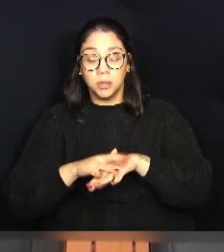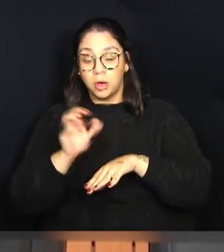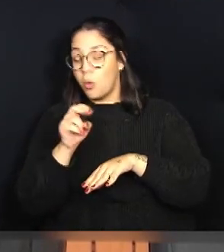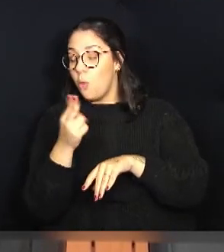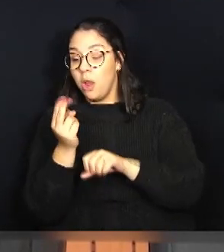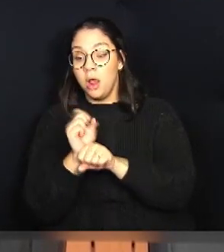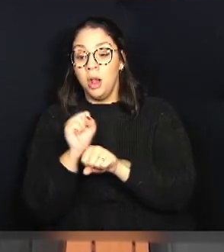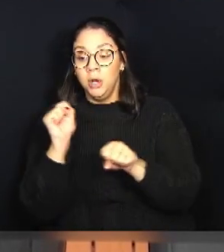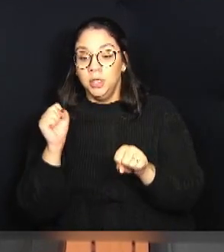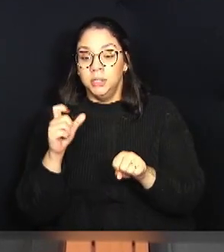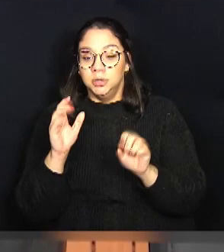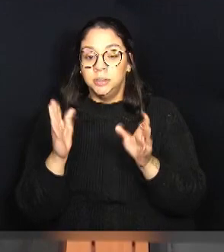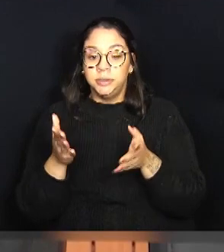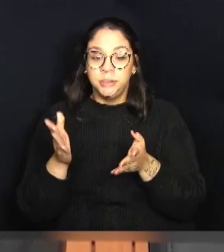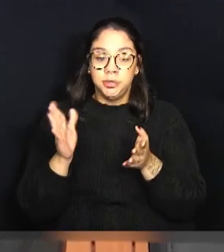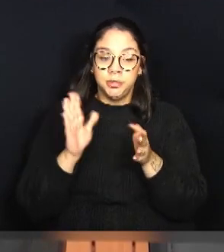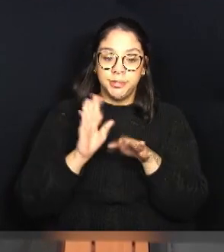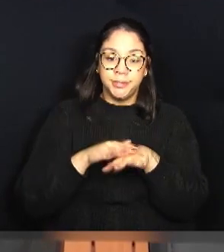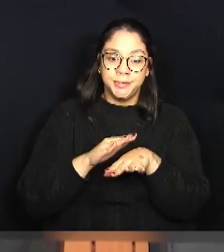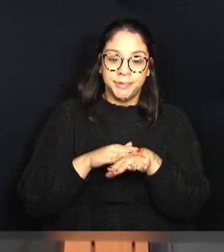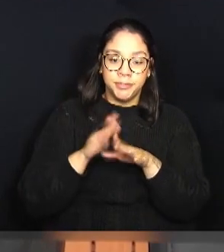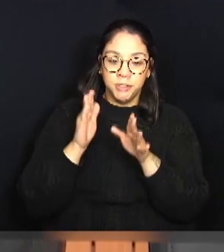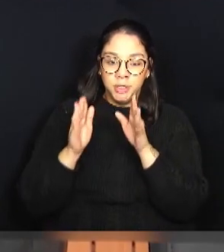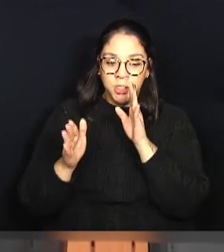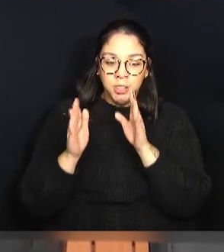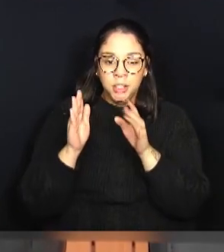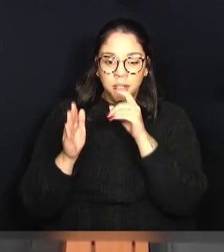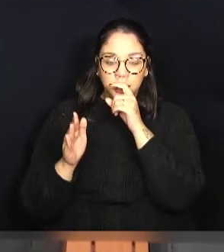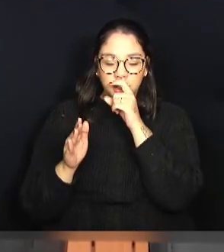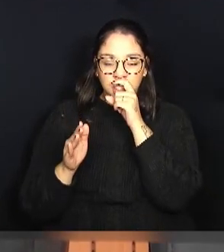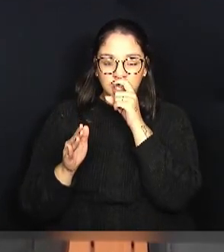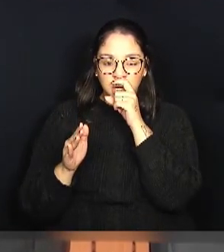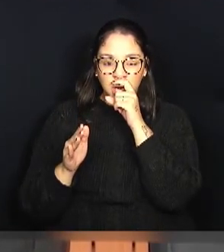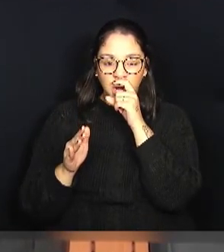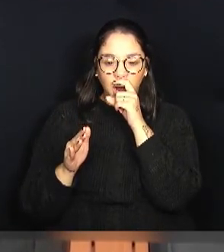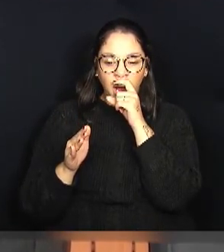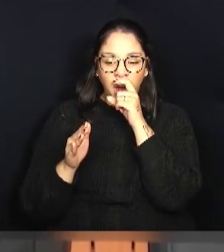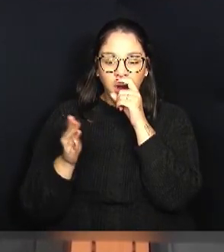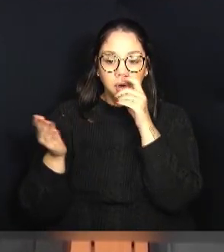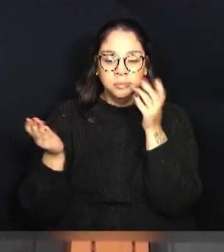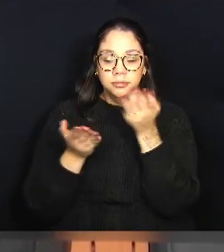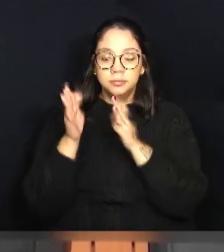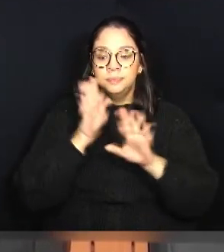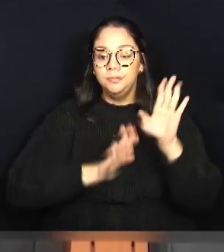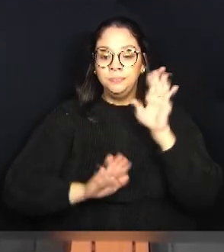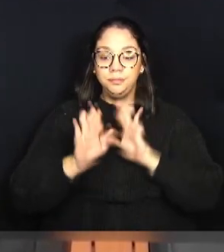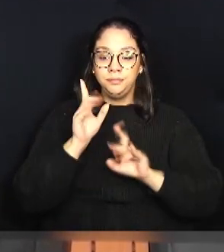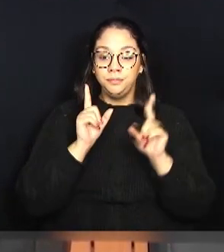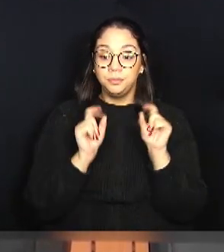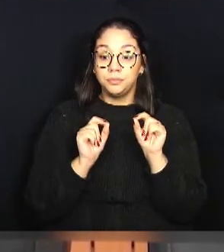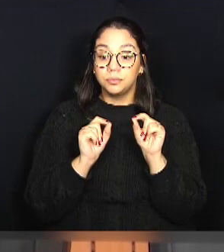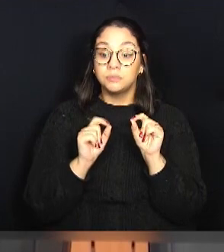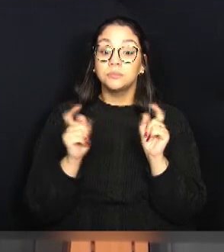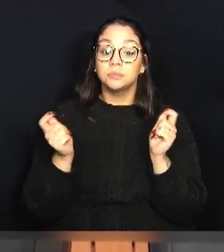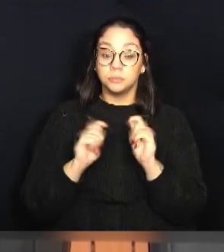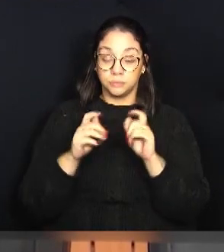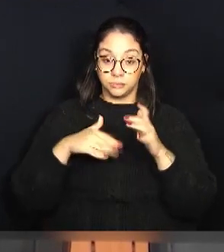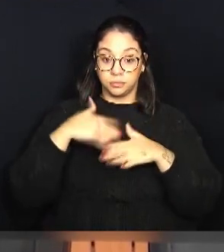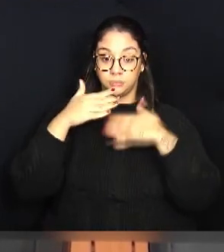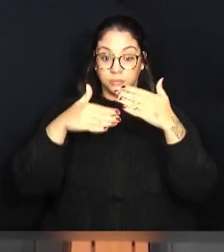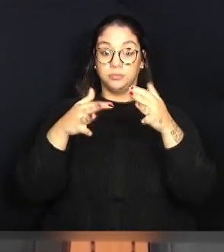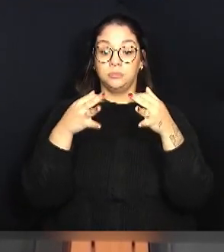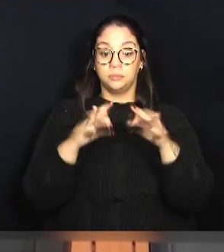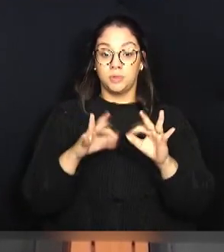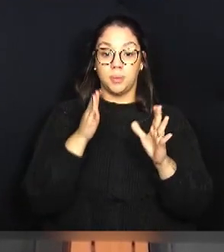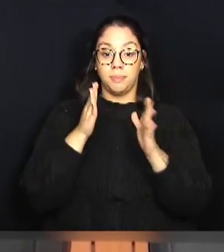e fizemos isso no prazo. E estamos cuidando para que tudo seja executado no